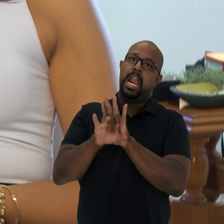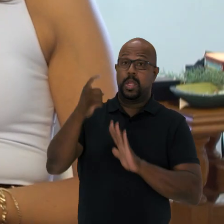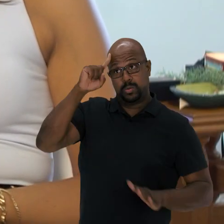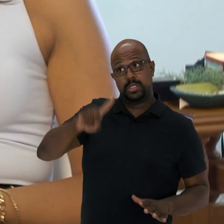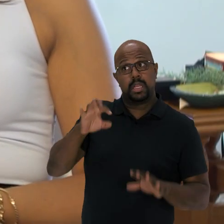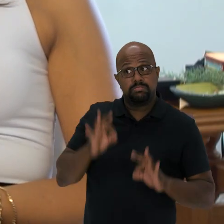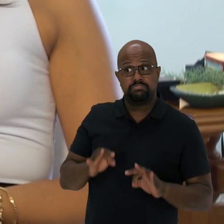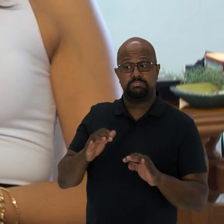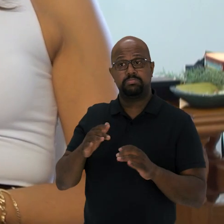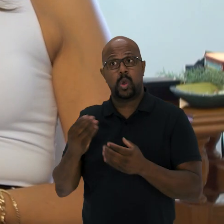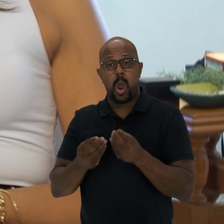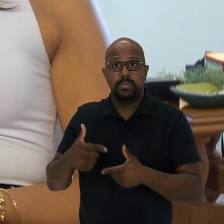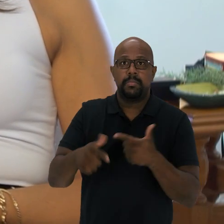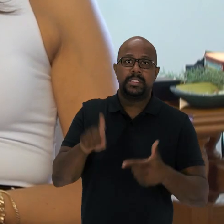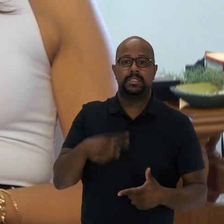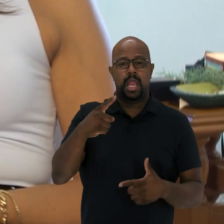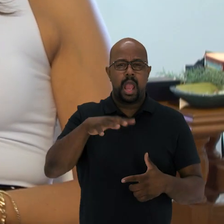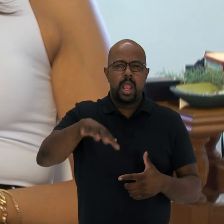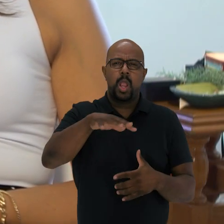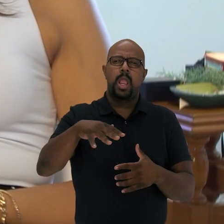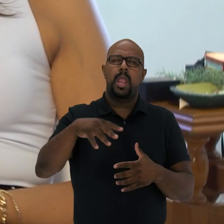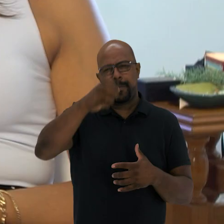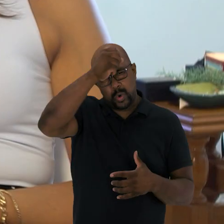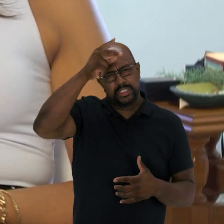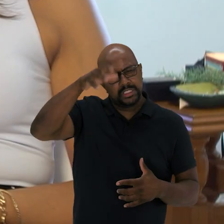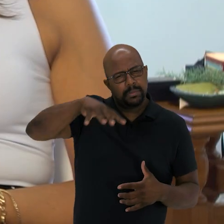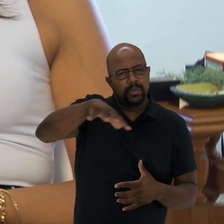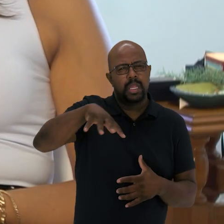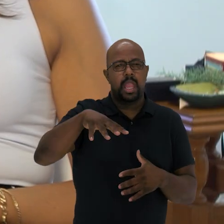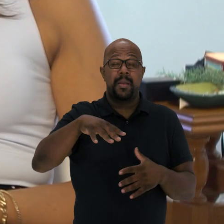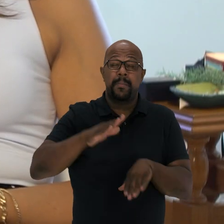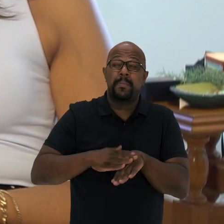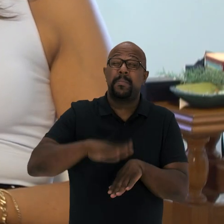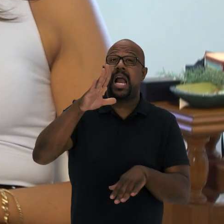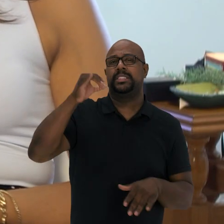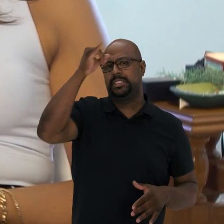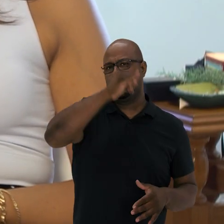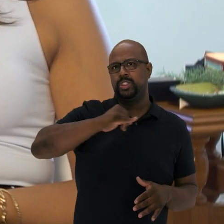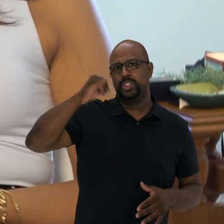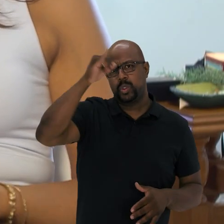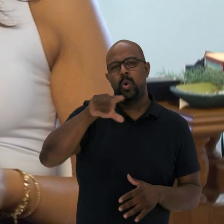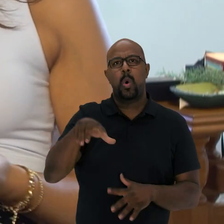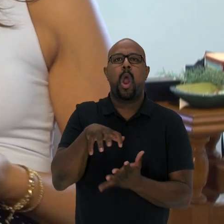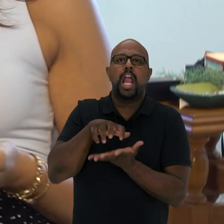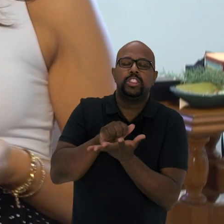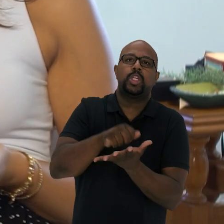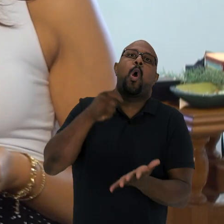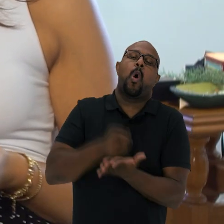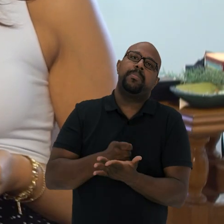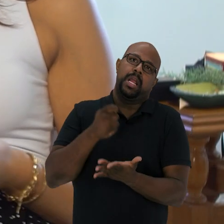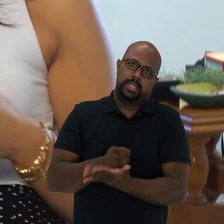na execução, né? Mas ele é um dos municípios aqui, principalmente da região, mais antigos até, com o registro